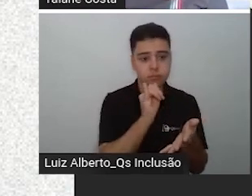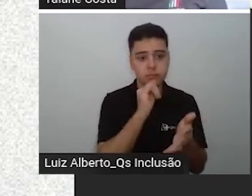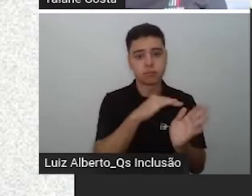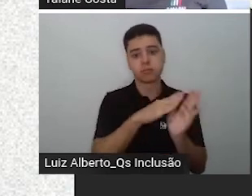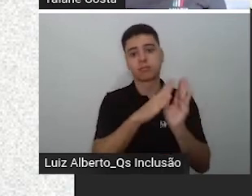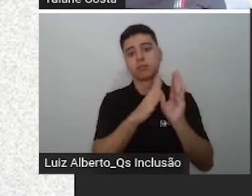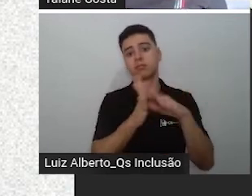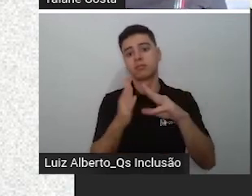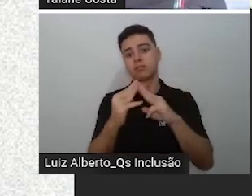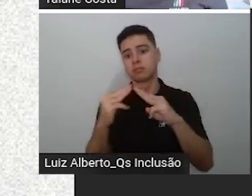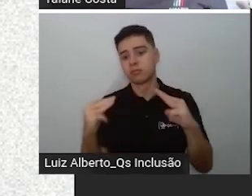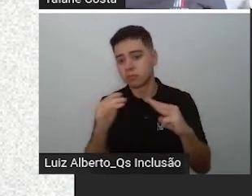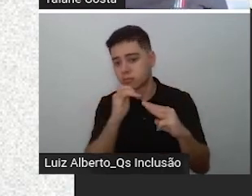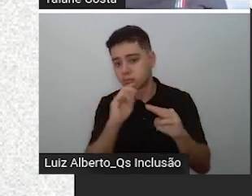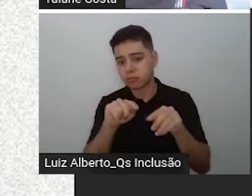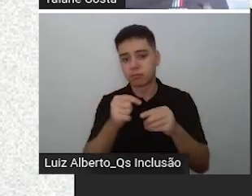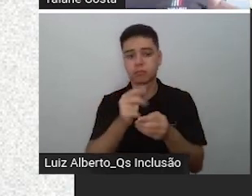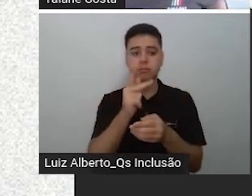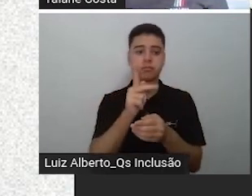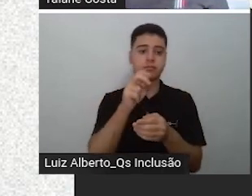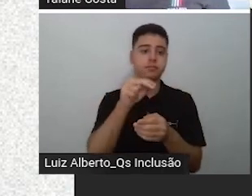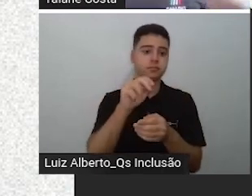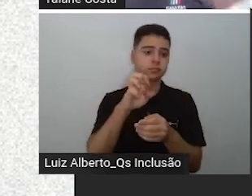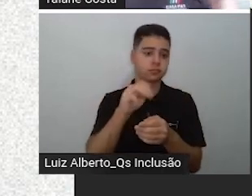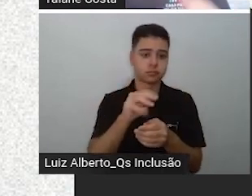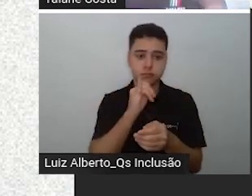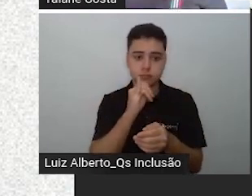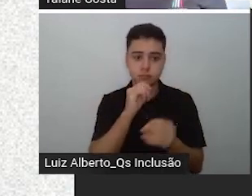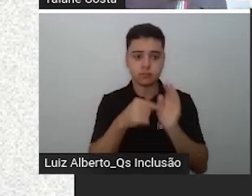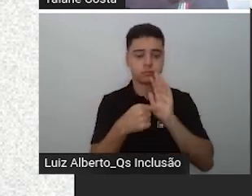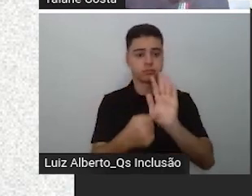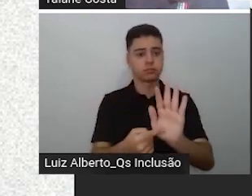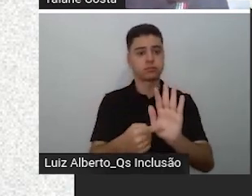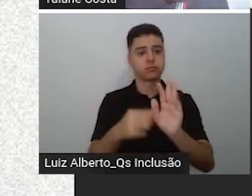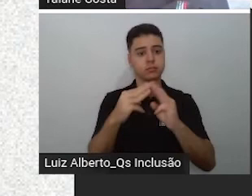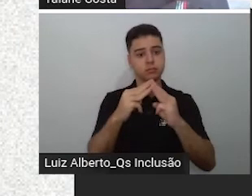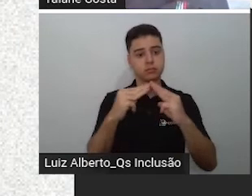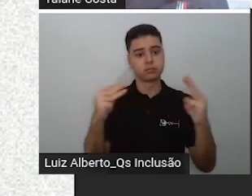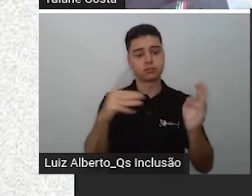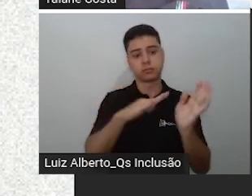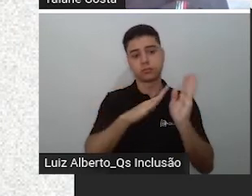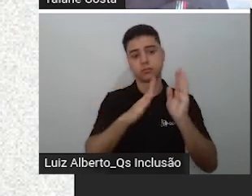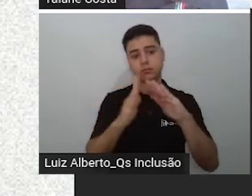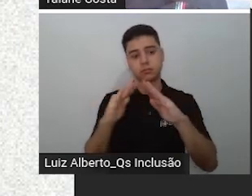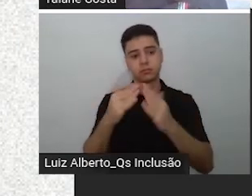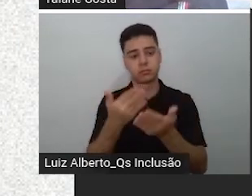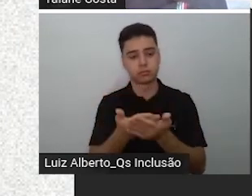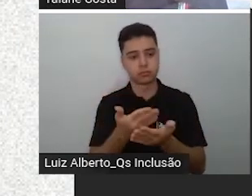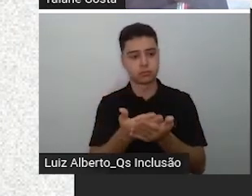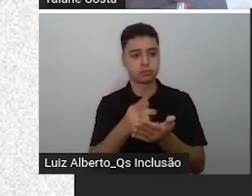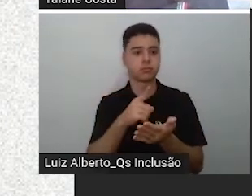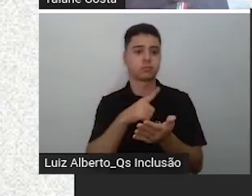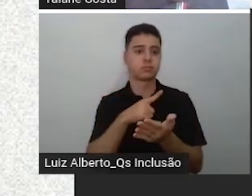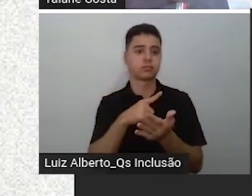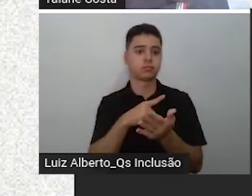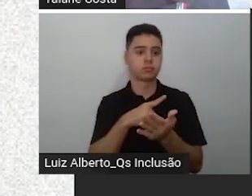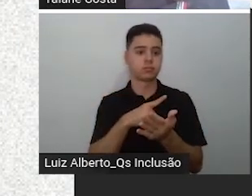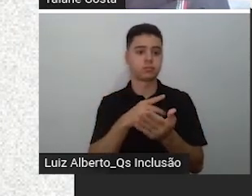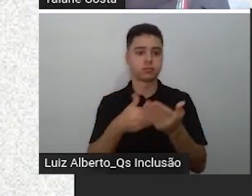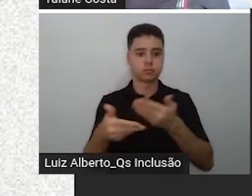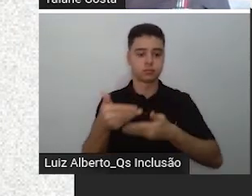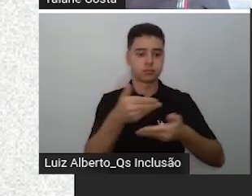museu, mas a PENEM, por exemplo, ela propõe também que o museu vá até a escola, né? Que existe essa